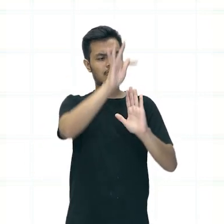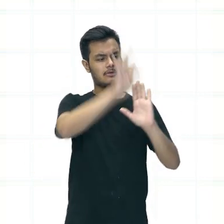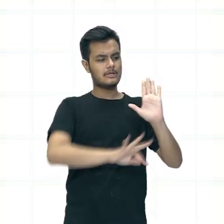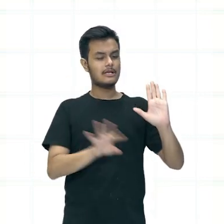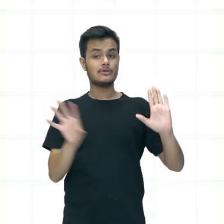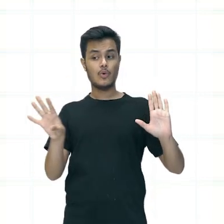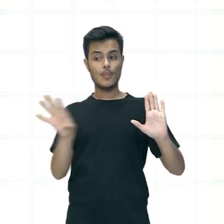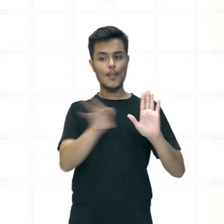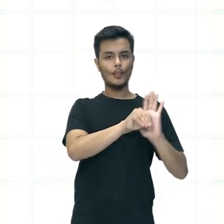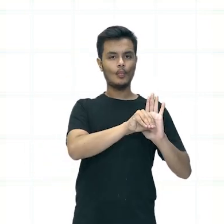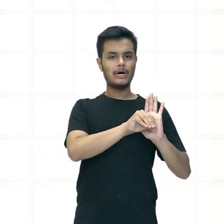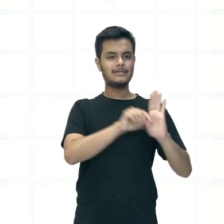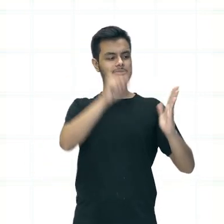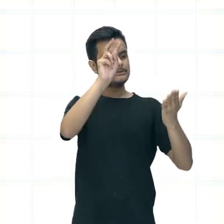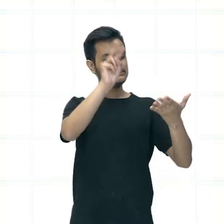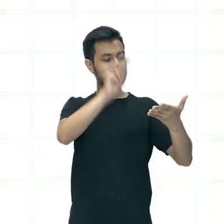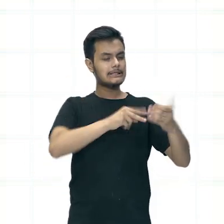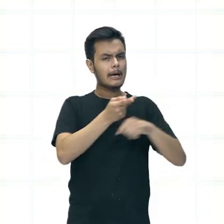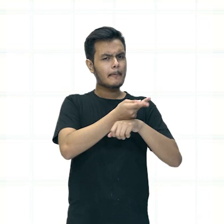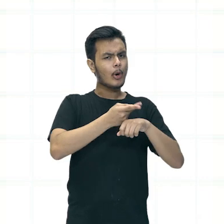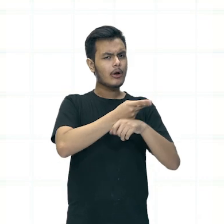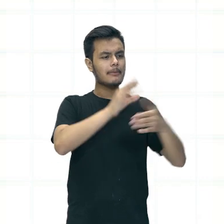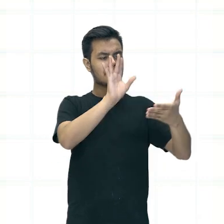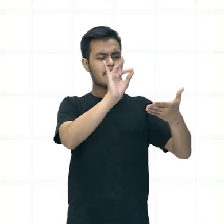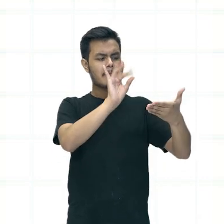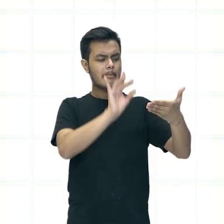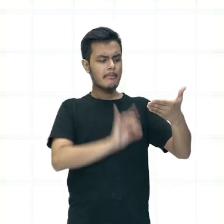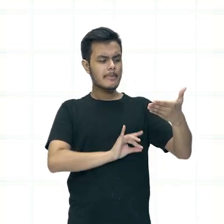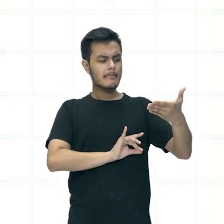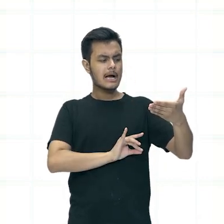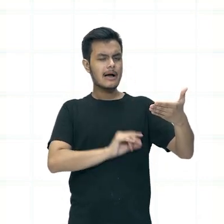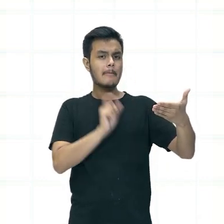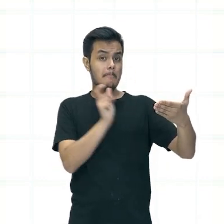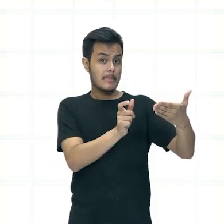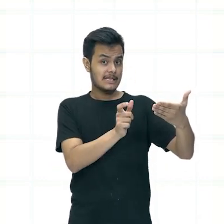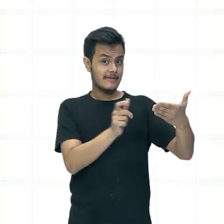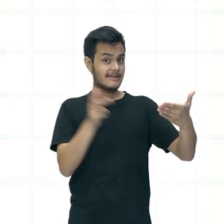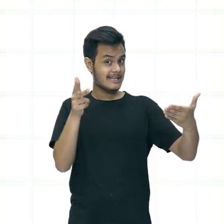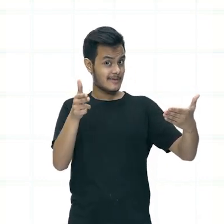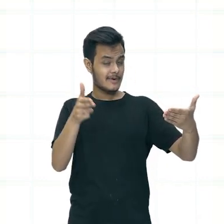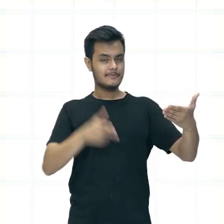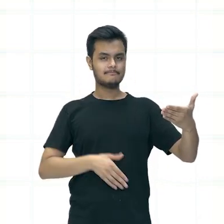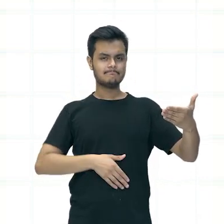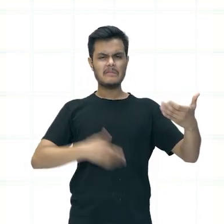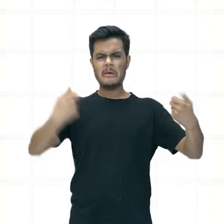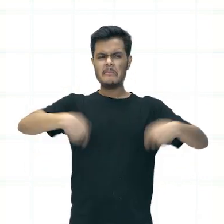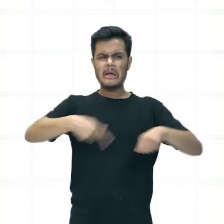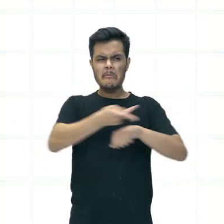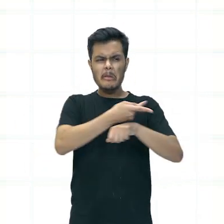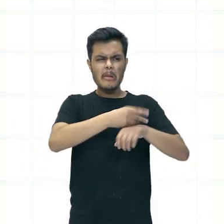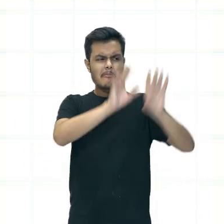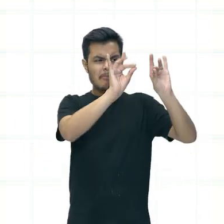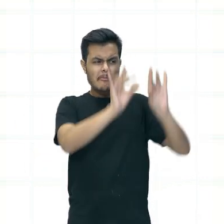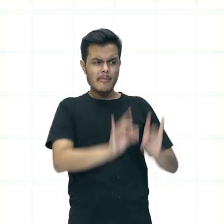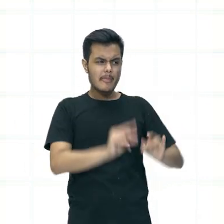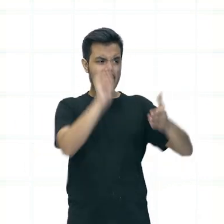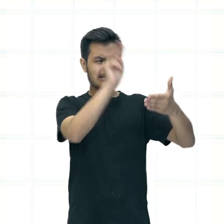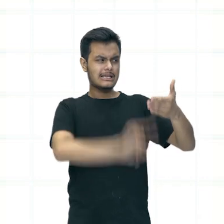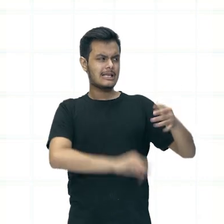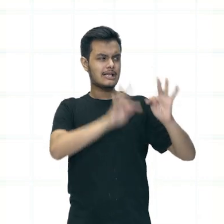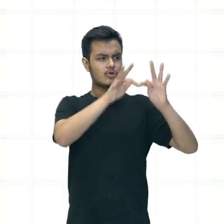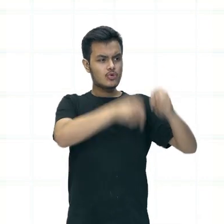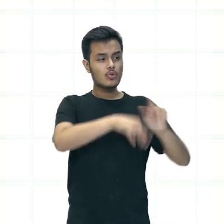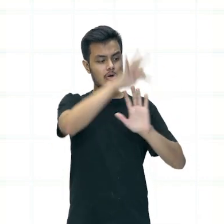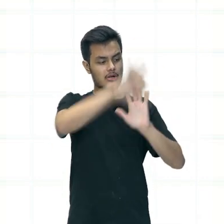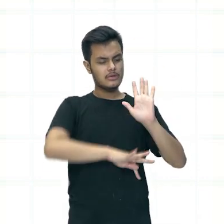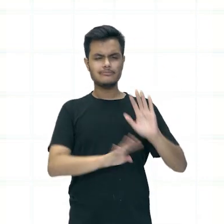Eu corro lá no texto e vou em busca dessa palavra. Eu não vou precisar ler o texto